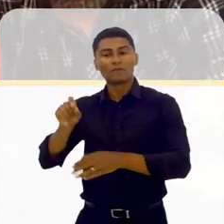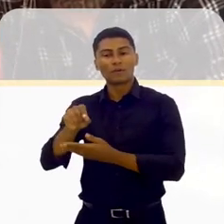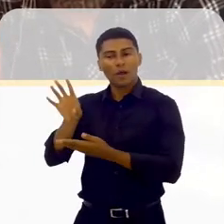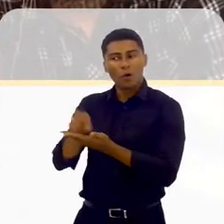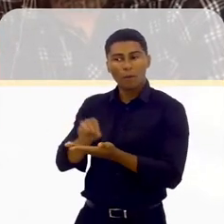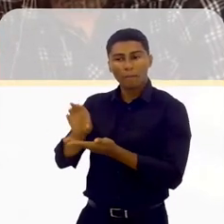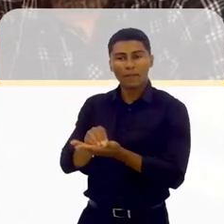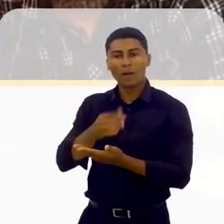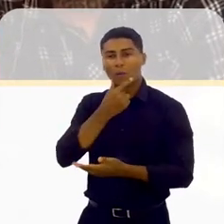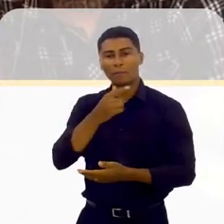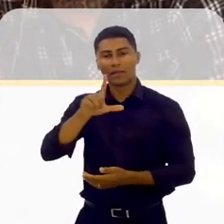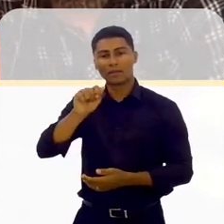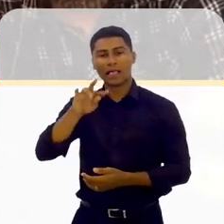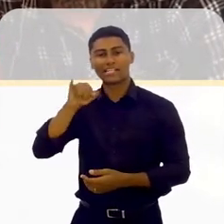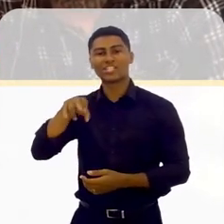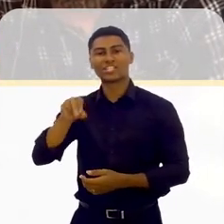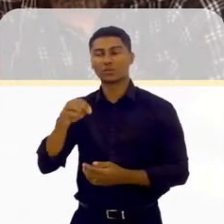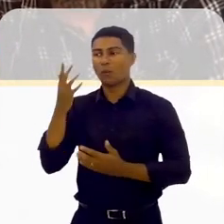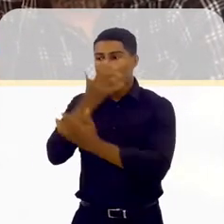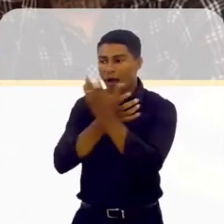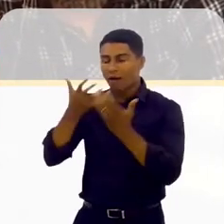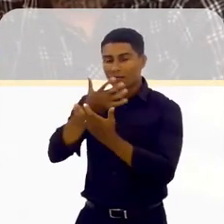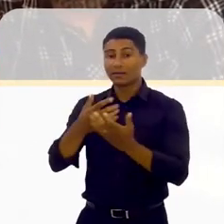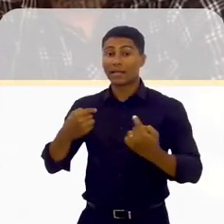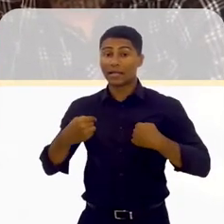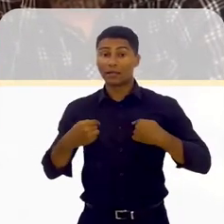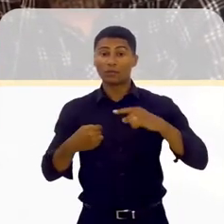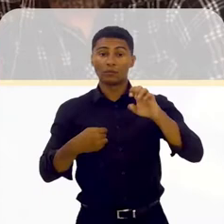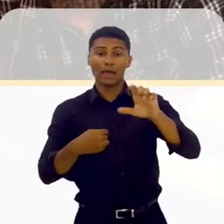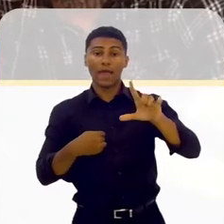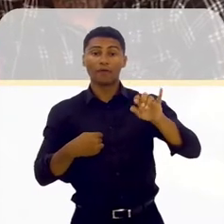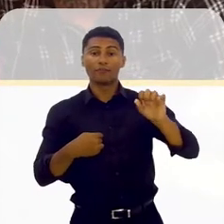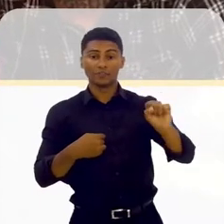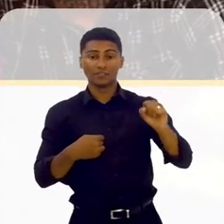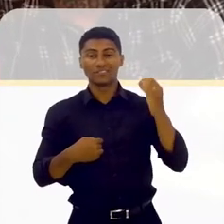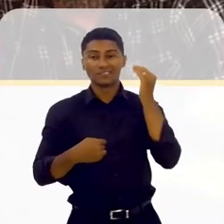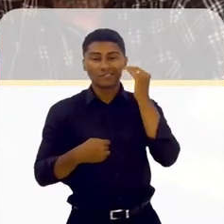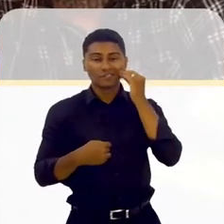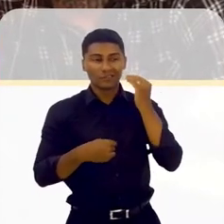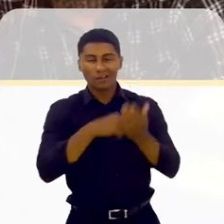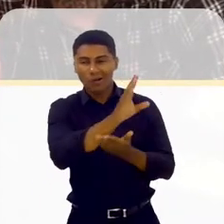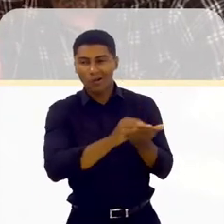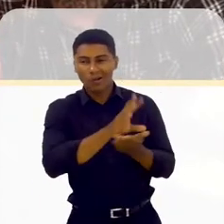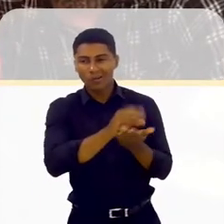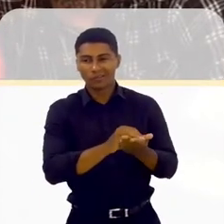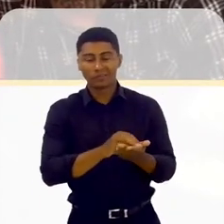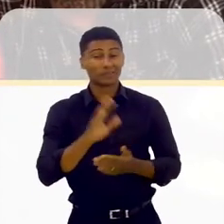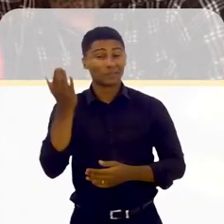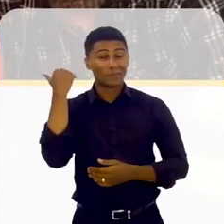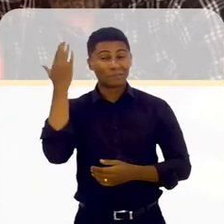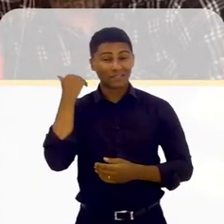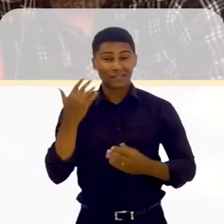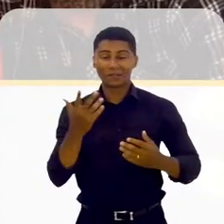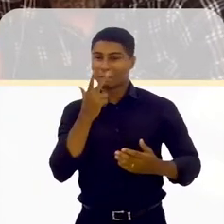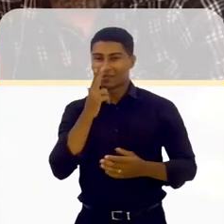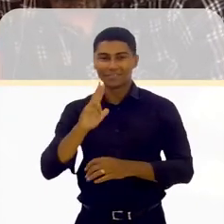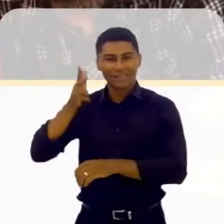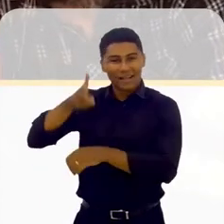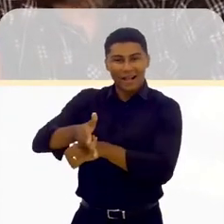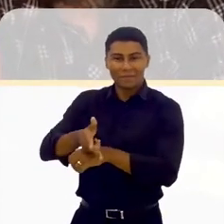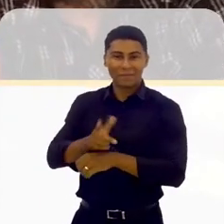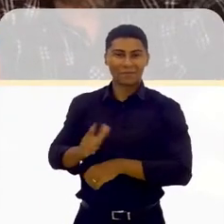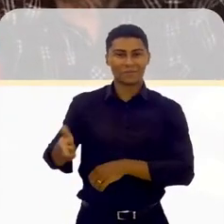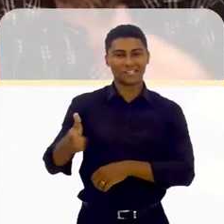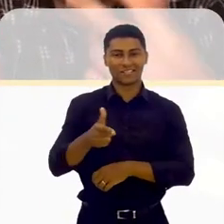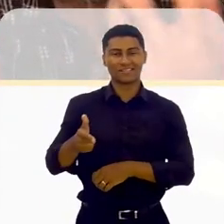eu imitava o Elvis Presley. A gente, desde criança, a gente sempre teve é que na época não tinha câmera igual tem hoje, né? Mas se